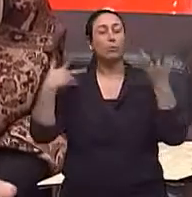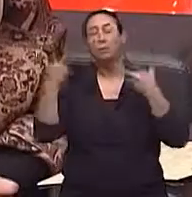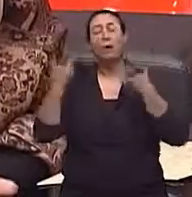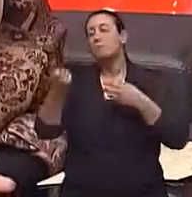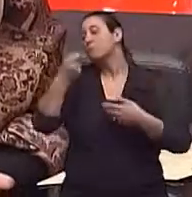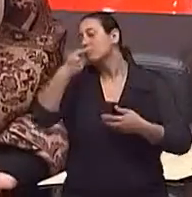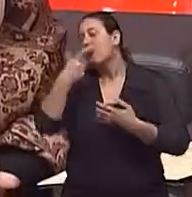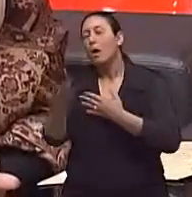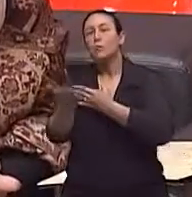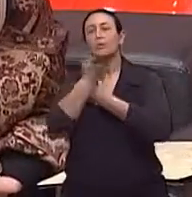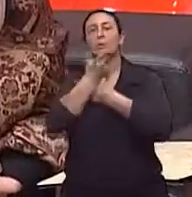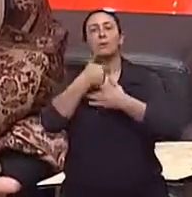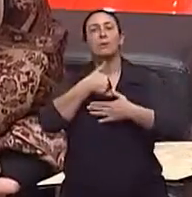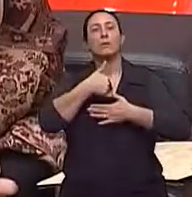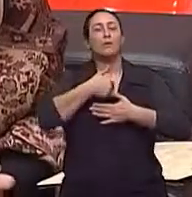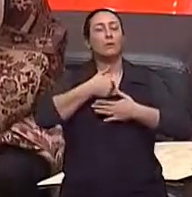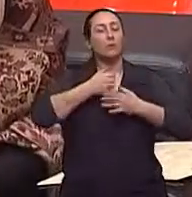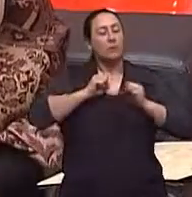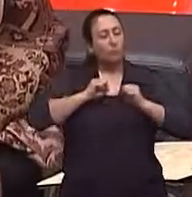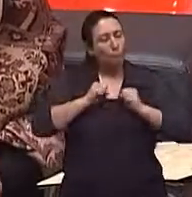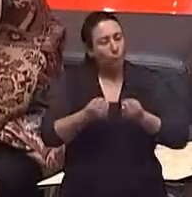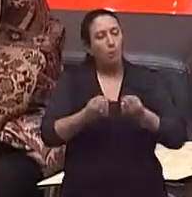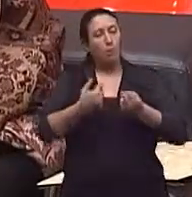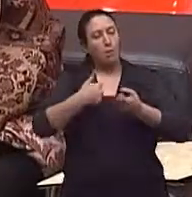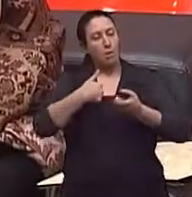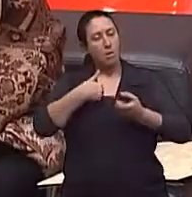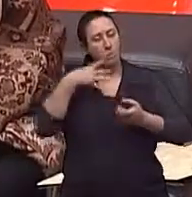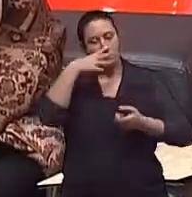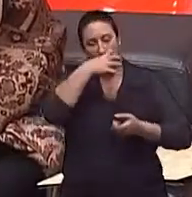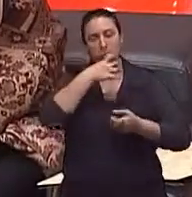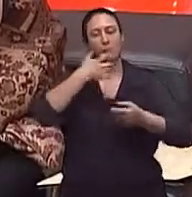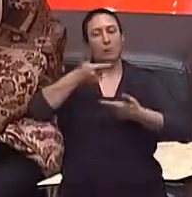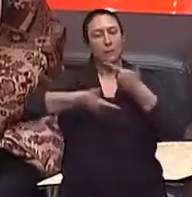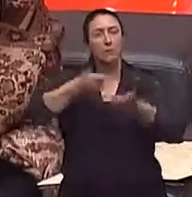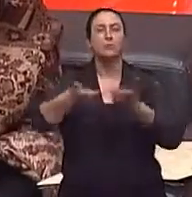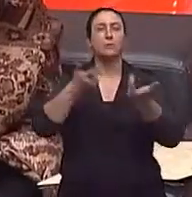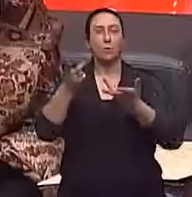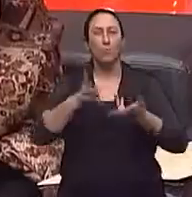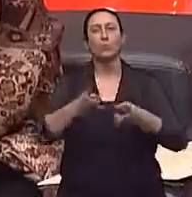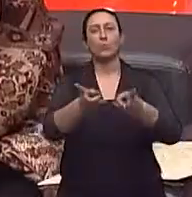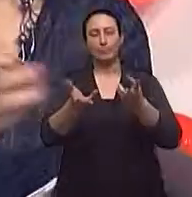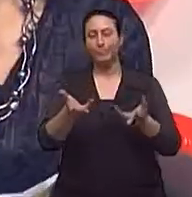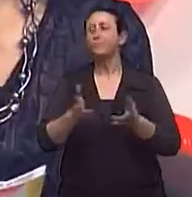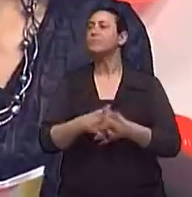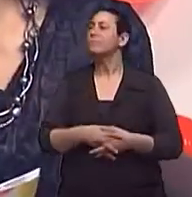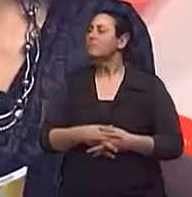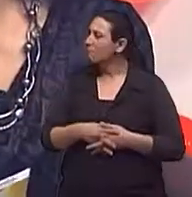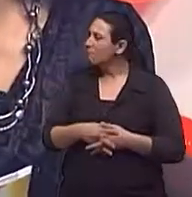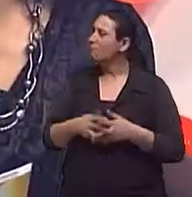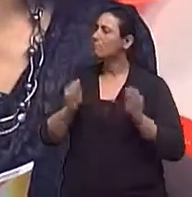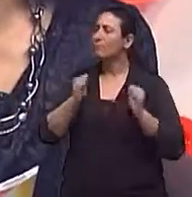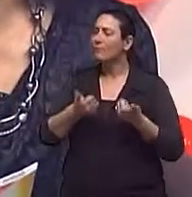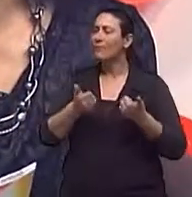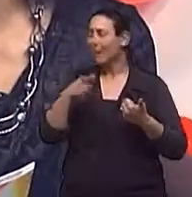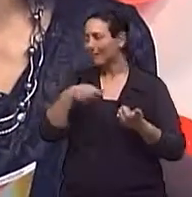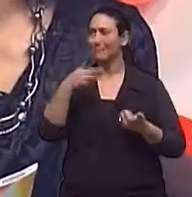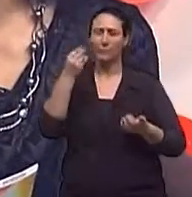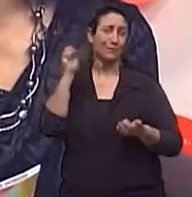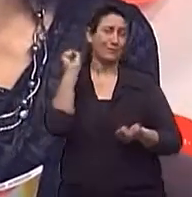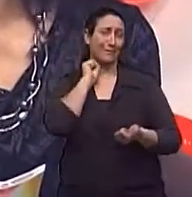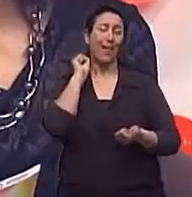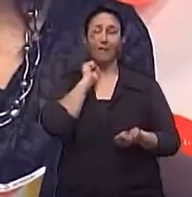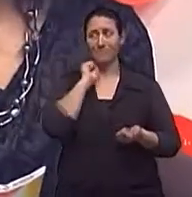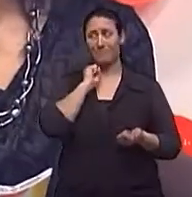automedicam para poderem se manter há mais ou menos estáveis o lado aquelas lado e a gente sabe que esse stress